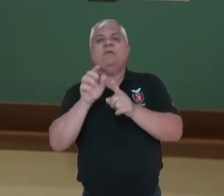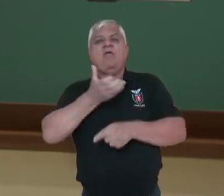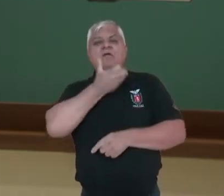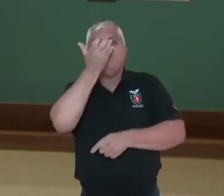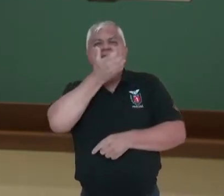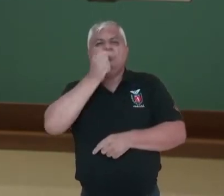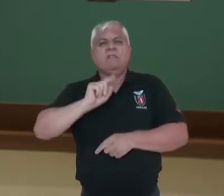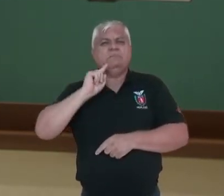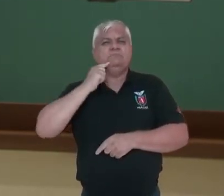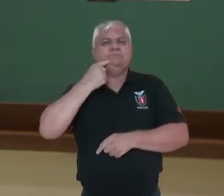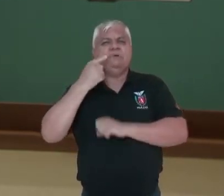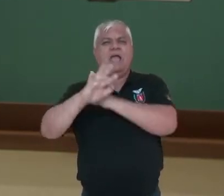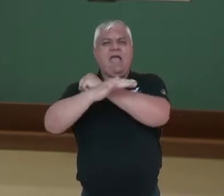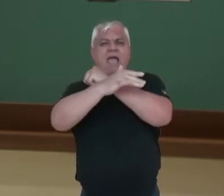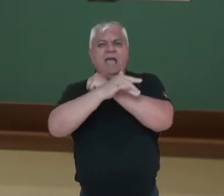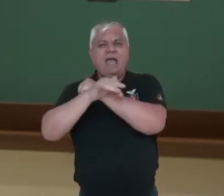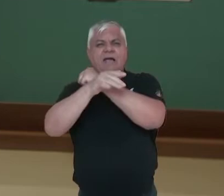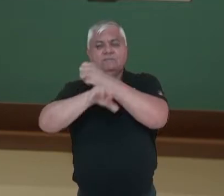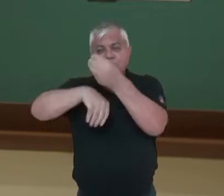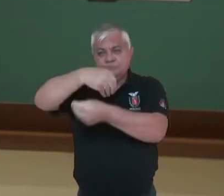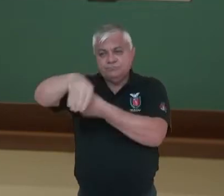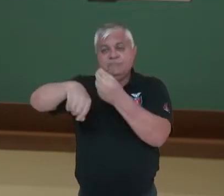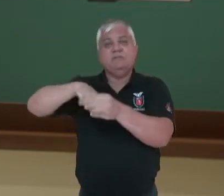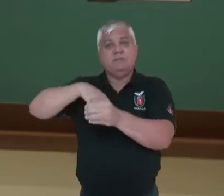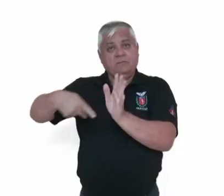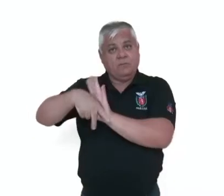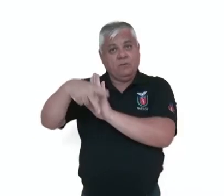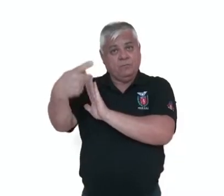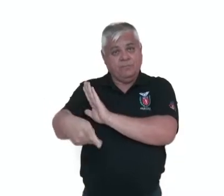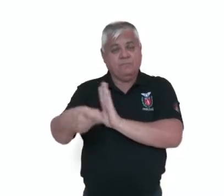sua composição os ácidos cítricos.